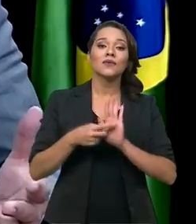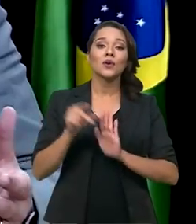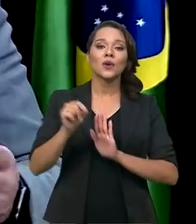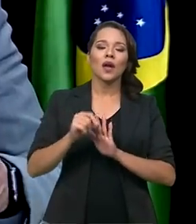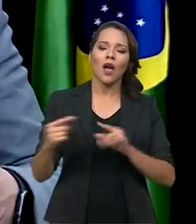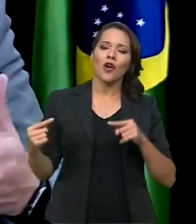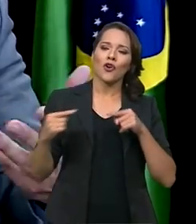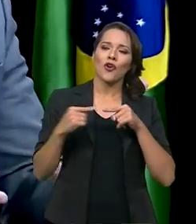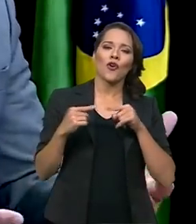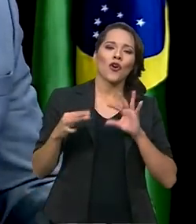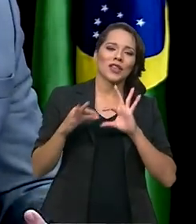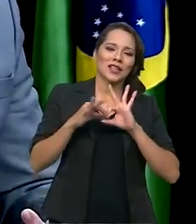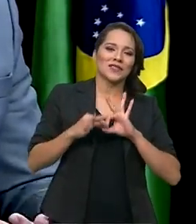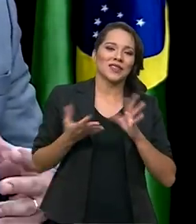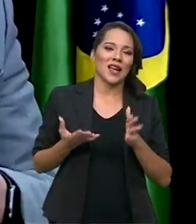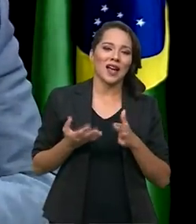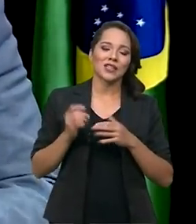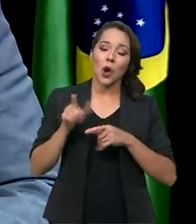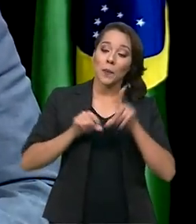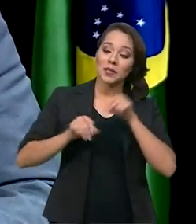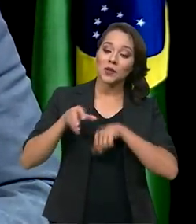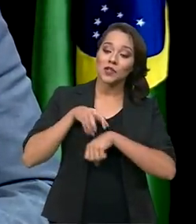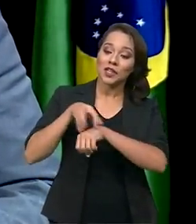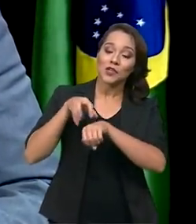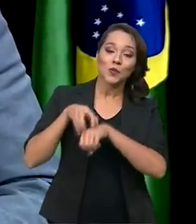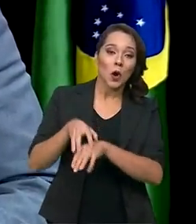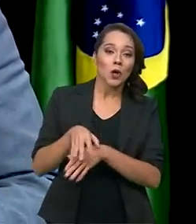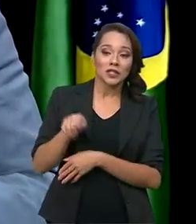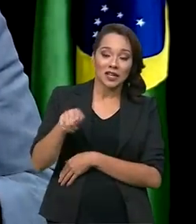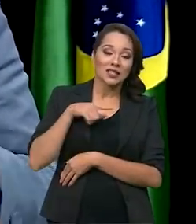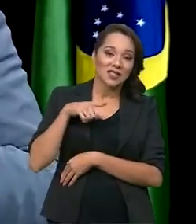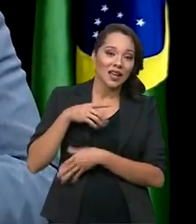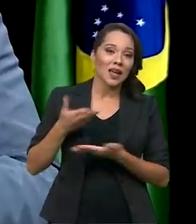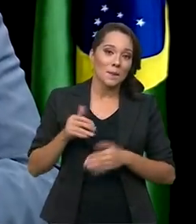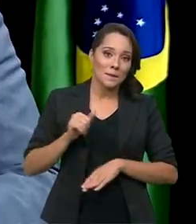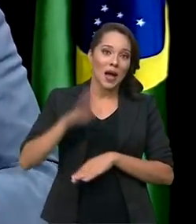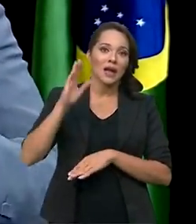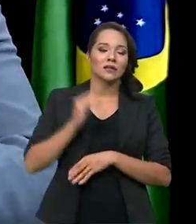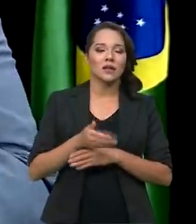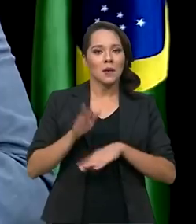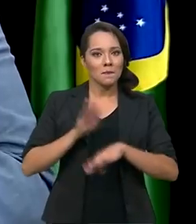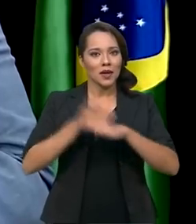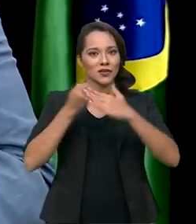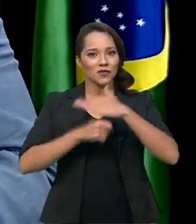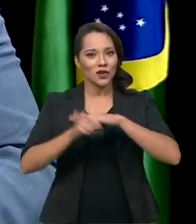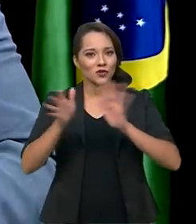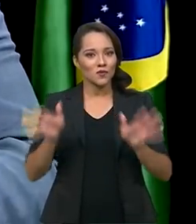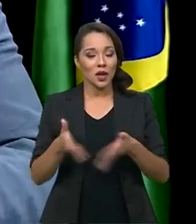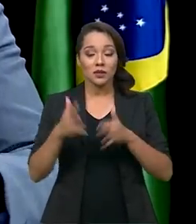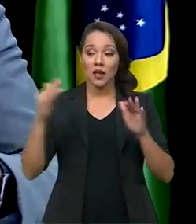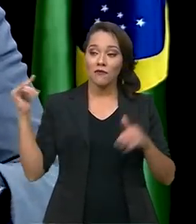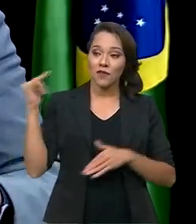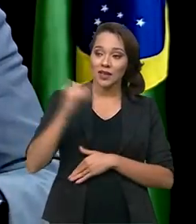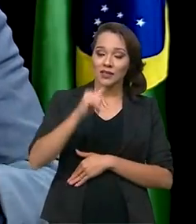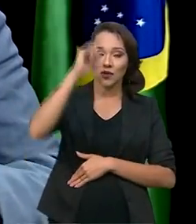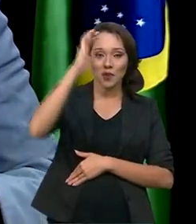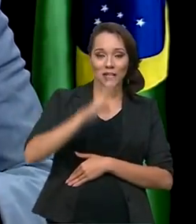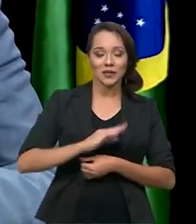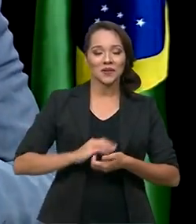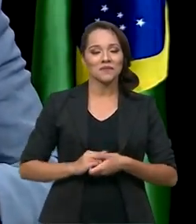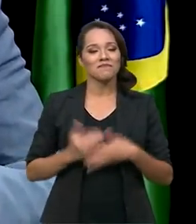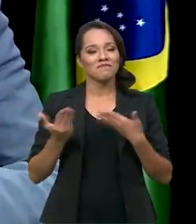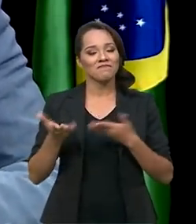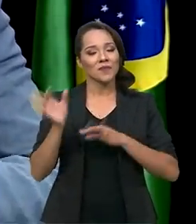a conectividade, a opção de transporte, muitas vezes, que eles têm, muitos investimentos na aviação regional. Então, de fato,